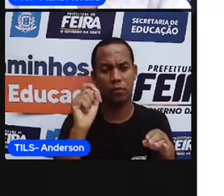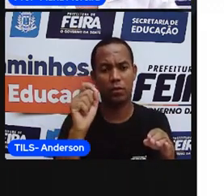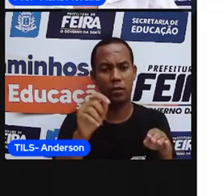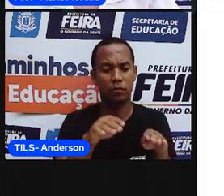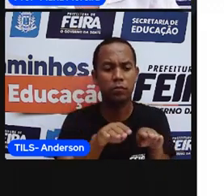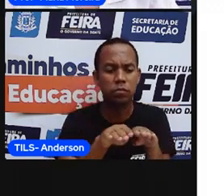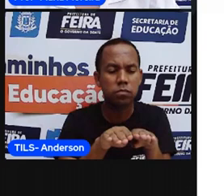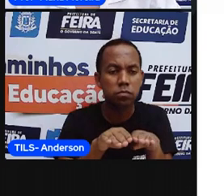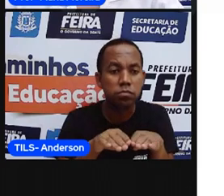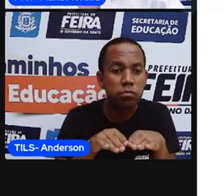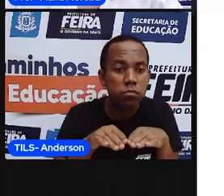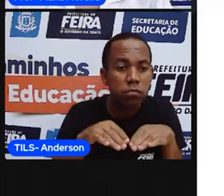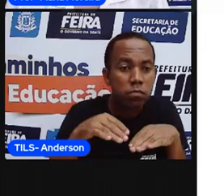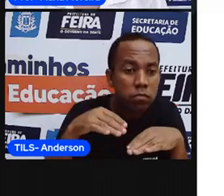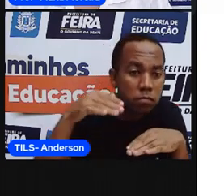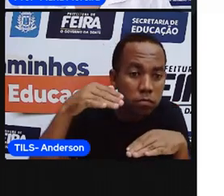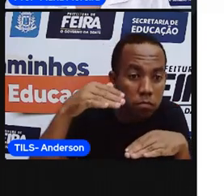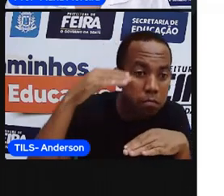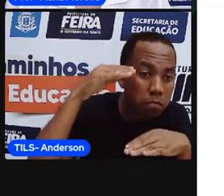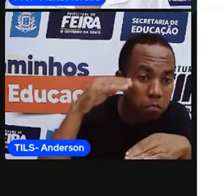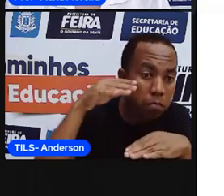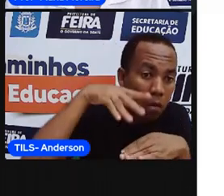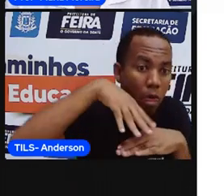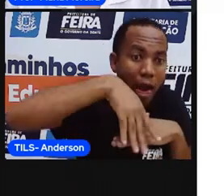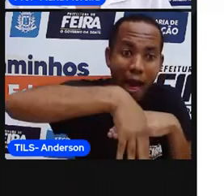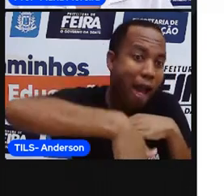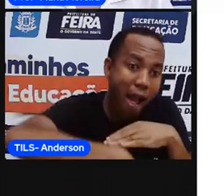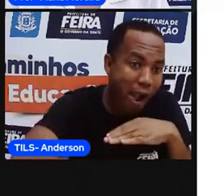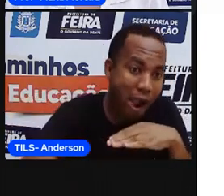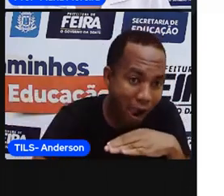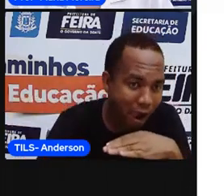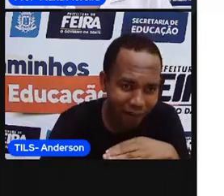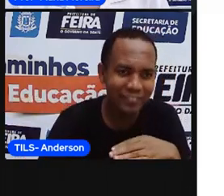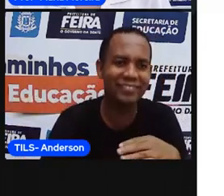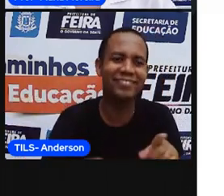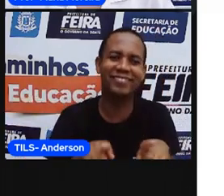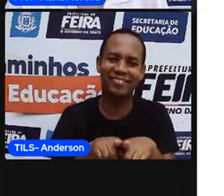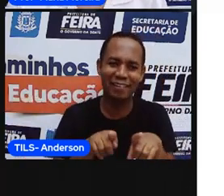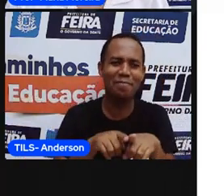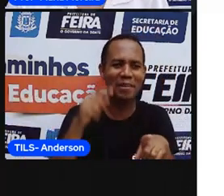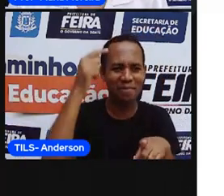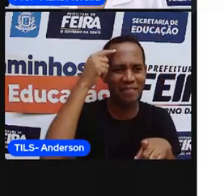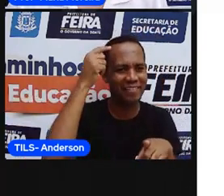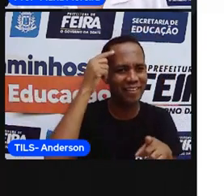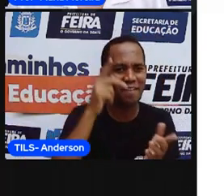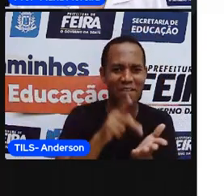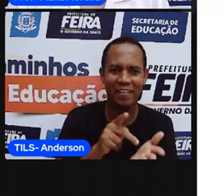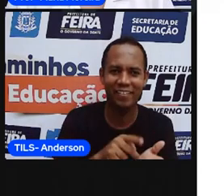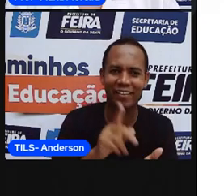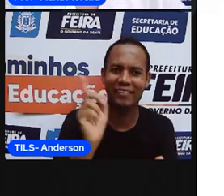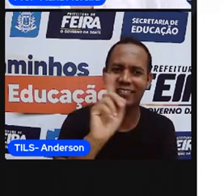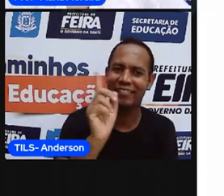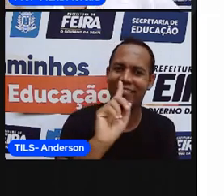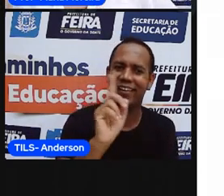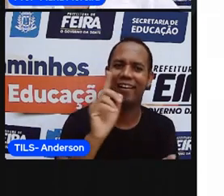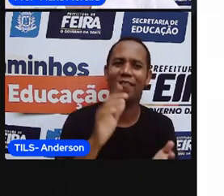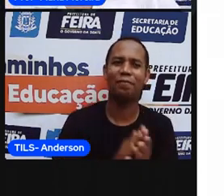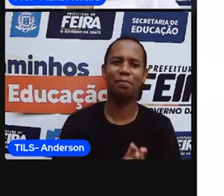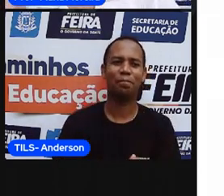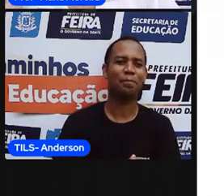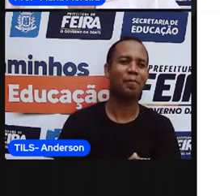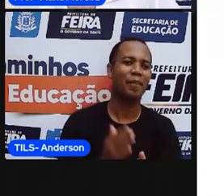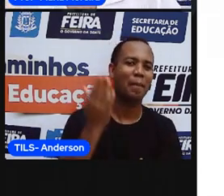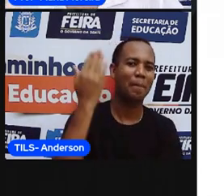e quando chegassem nessa borda, poderiam cair em um buraco negro. Óbvio que isso não é verdade. Bom, no